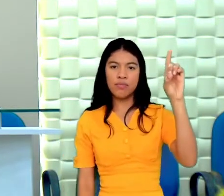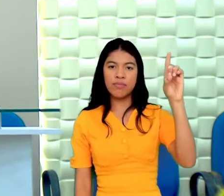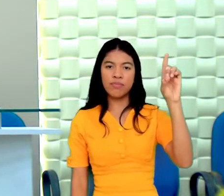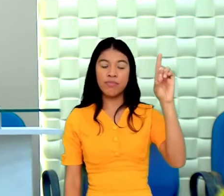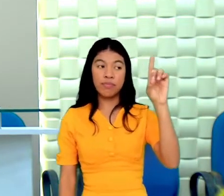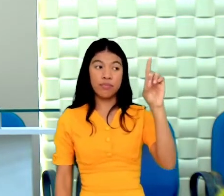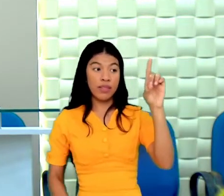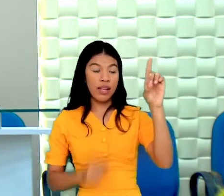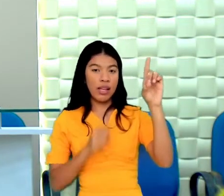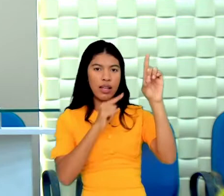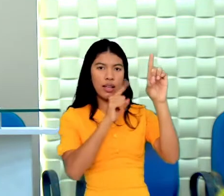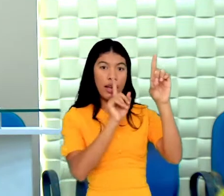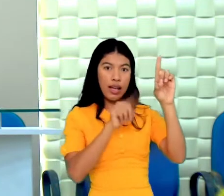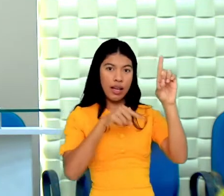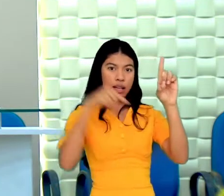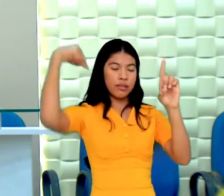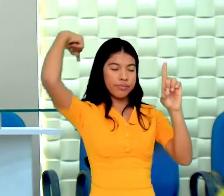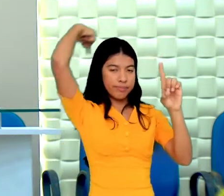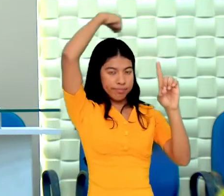Deus é santo